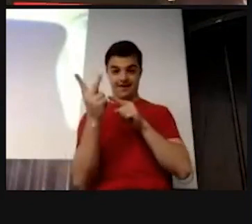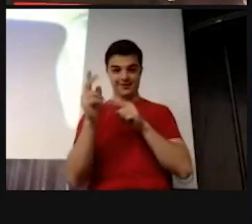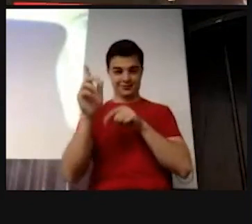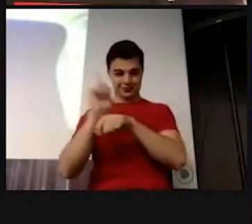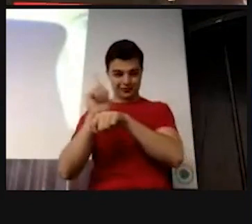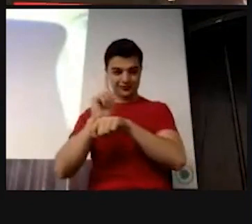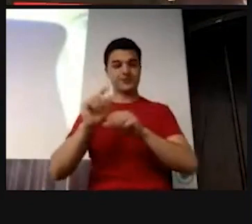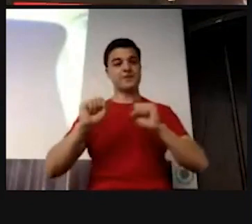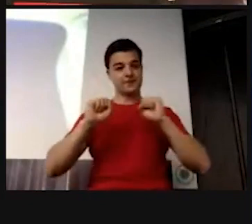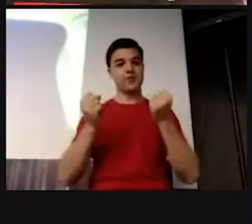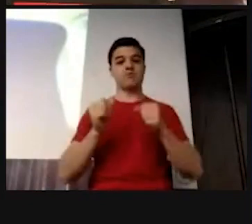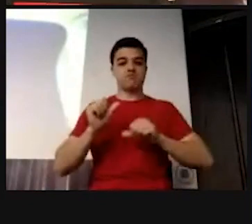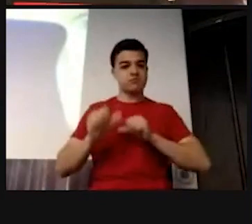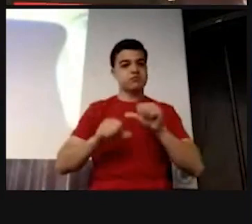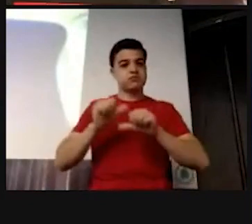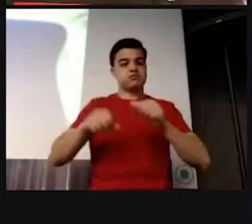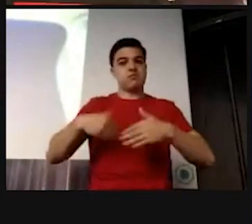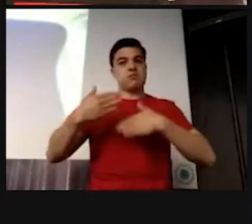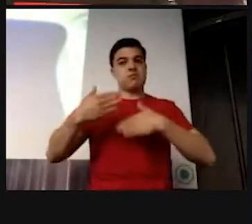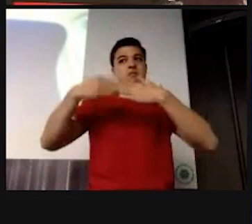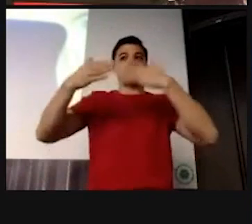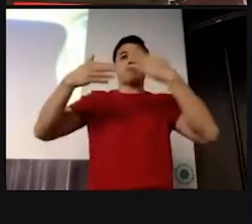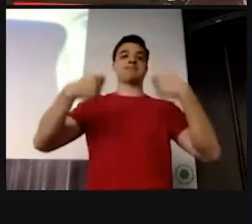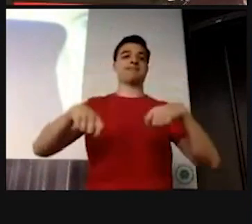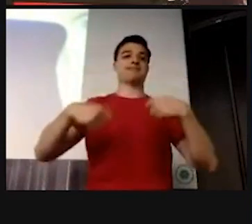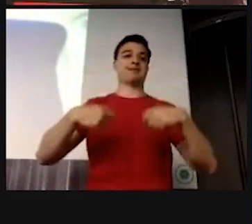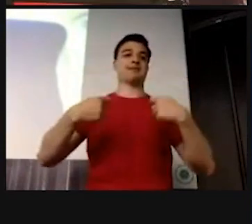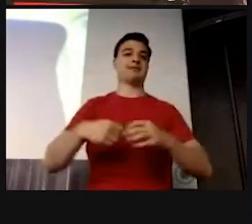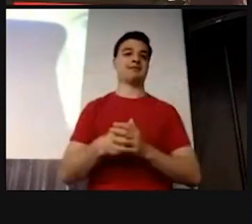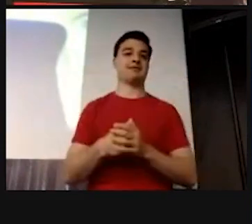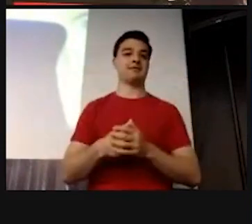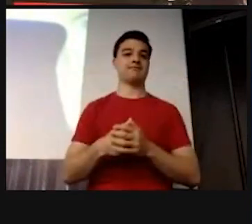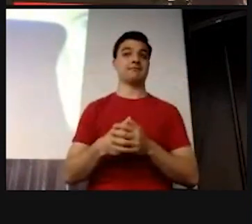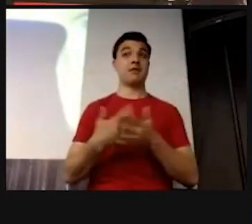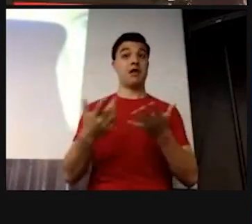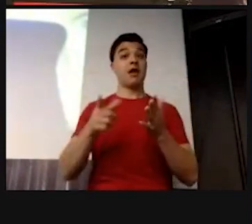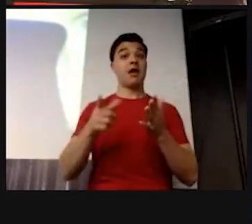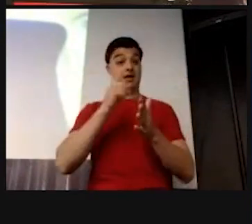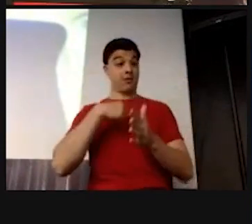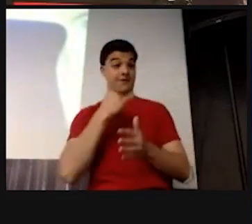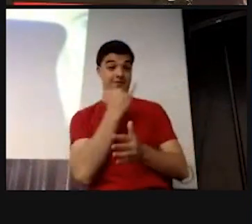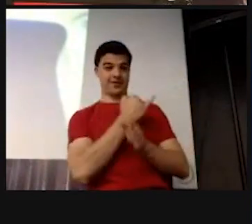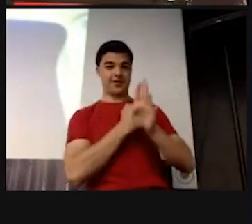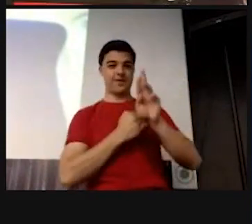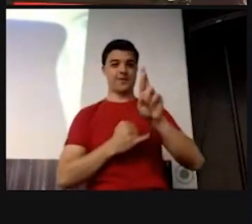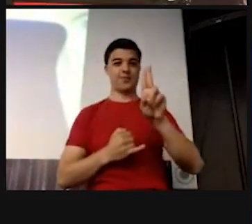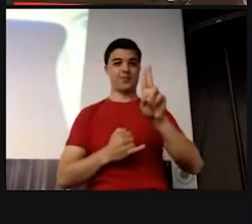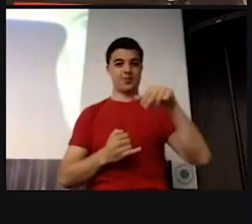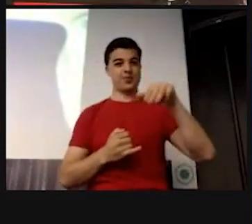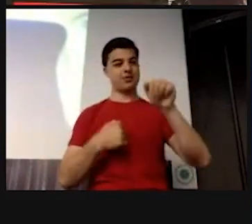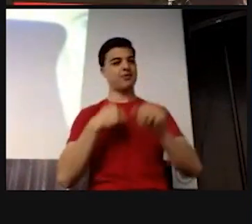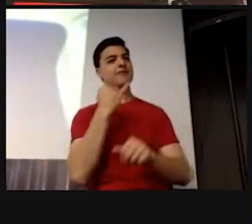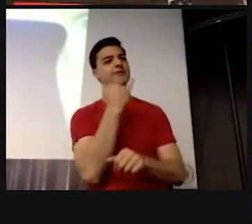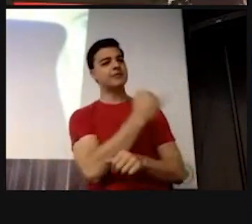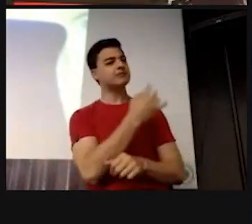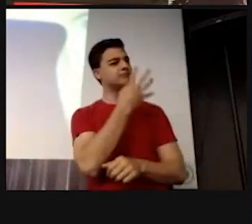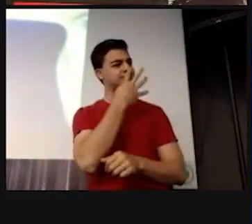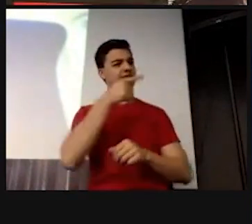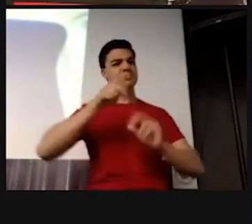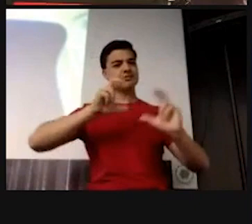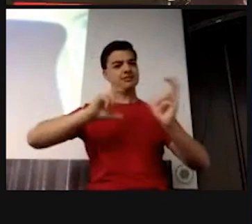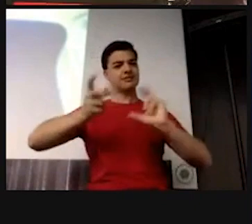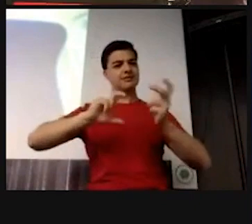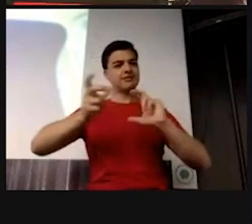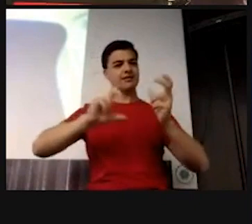gente estava descendo. Que legal ver isso aqui acontecendo, né? Que legal ver um evento como o TDC. E ver essa sala cheia. Para quem